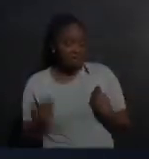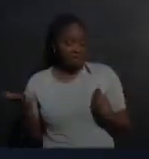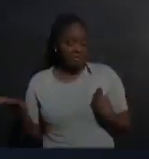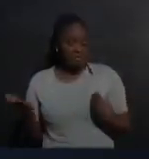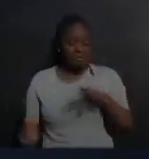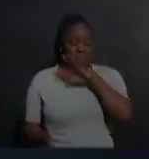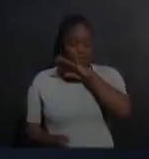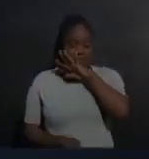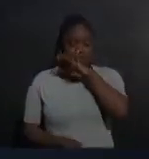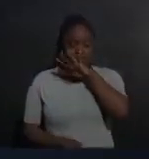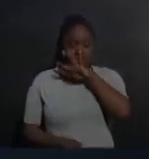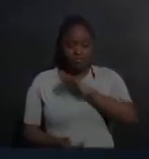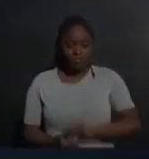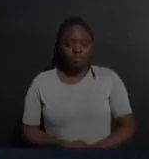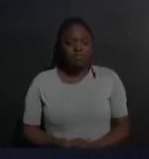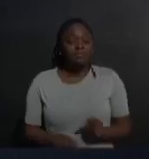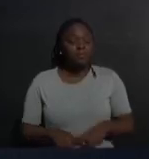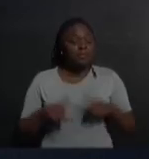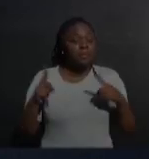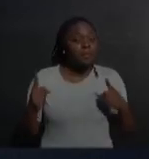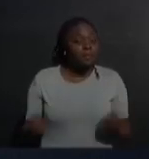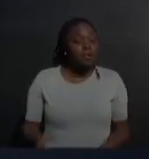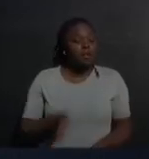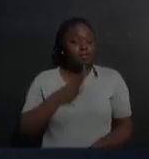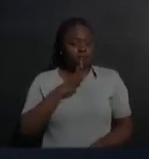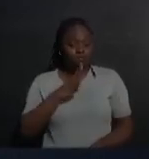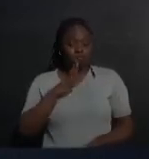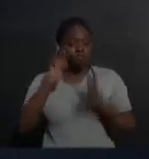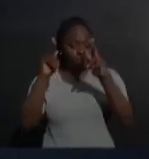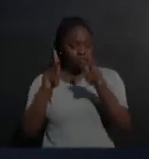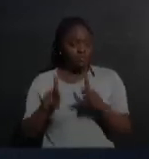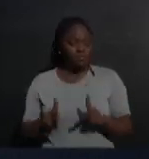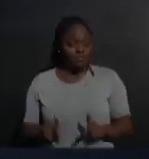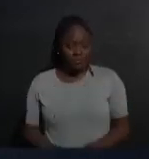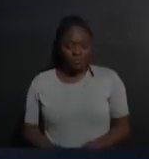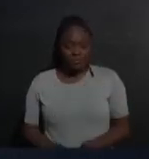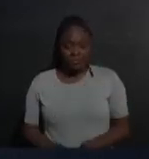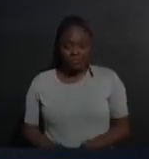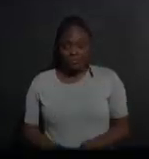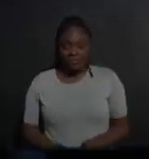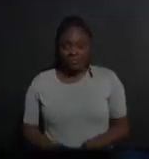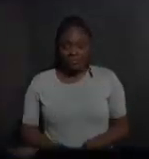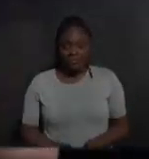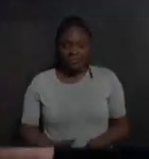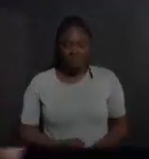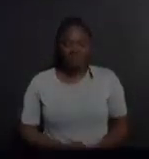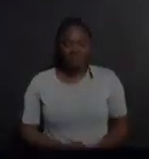um terror. Mas eu conheço gente, ai meu Deus do céu,